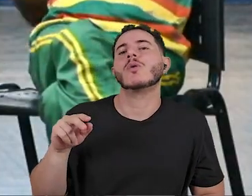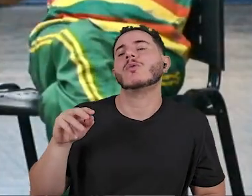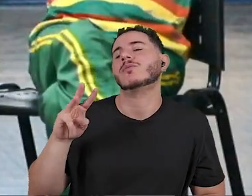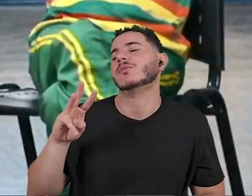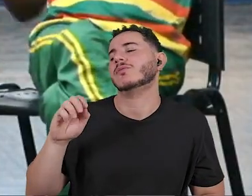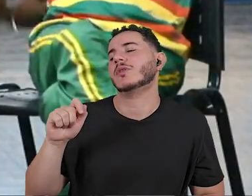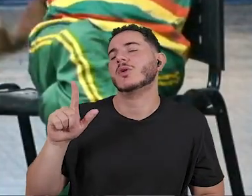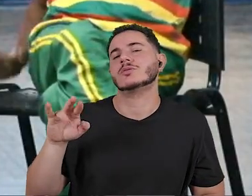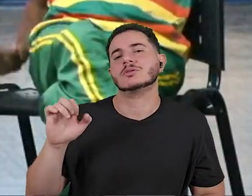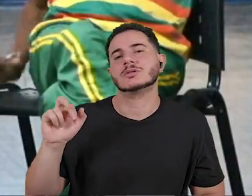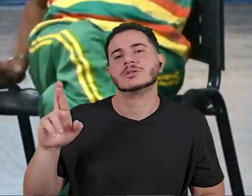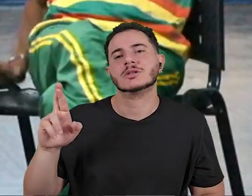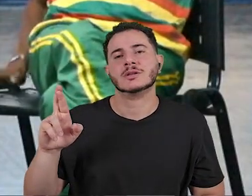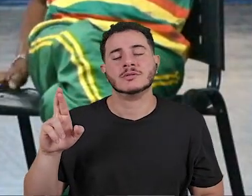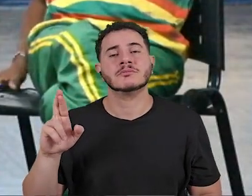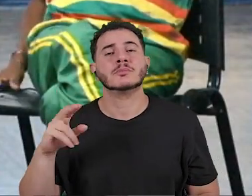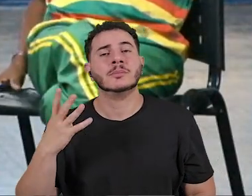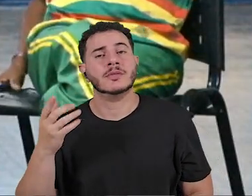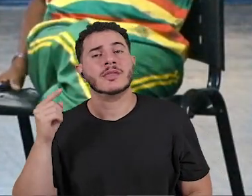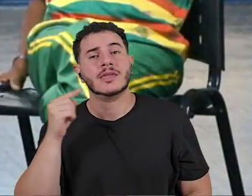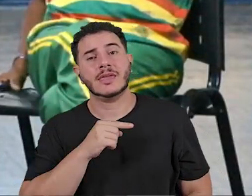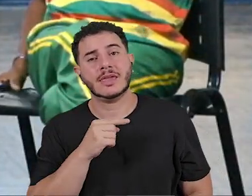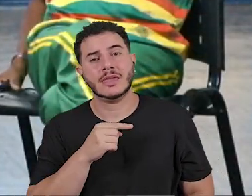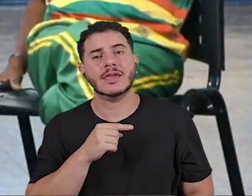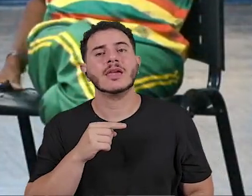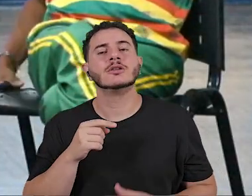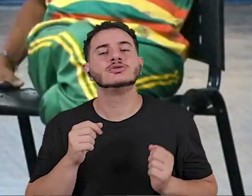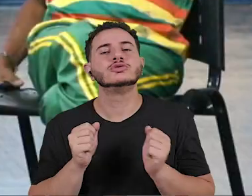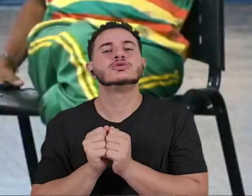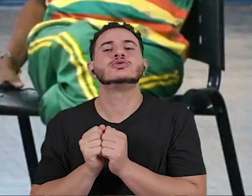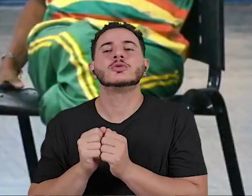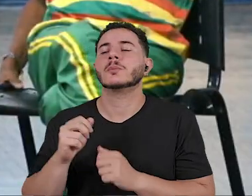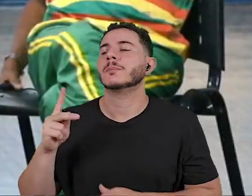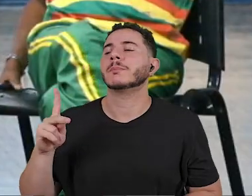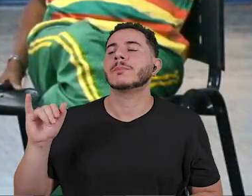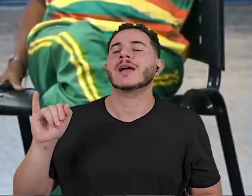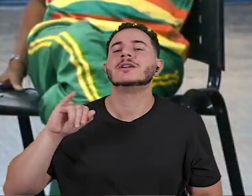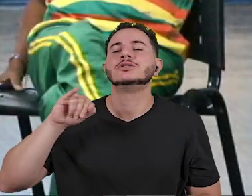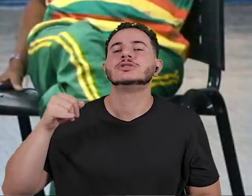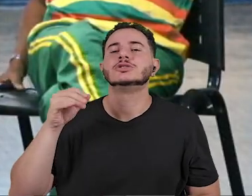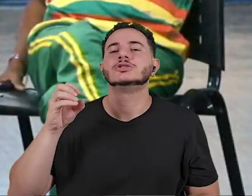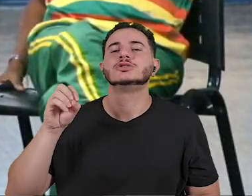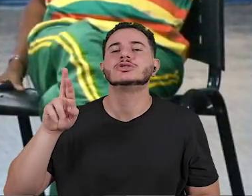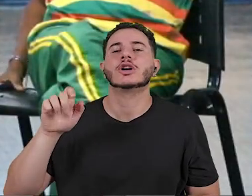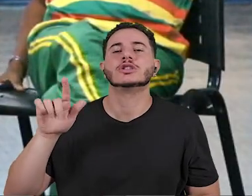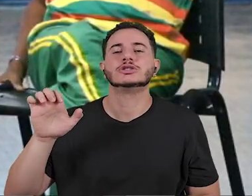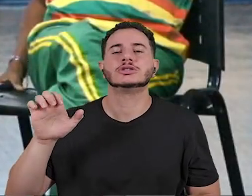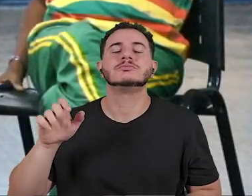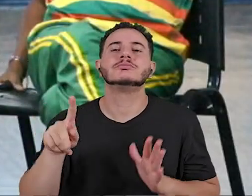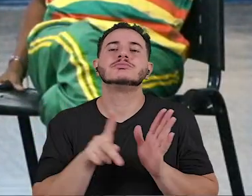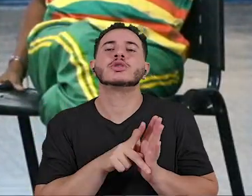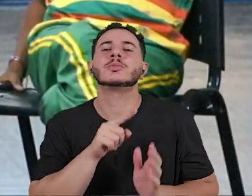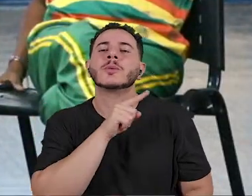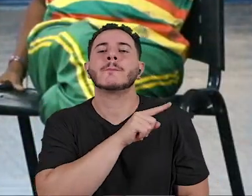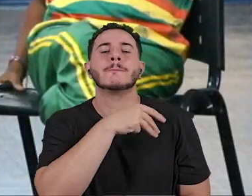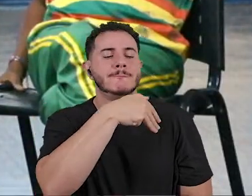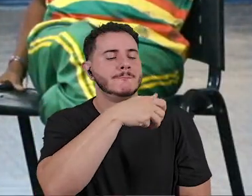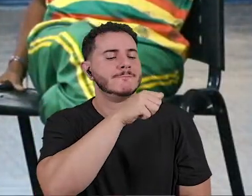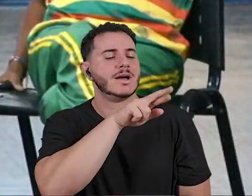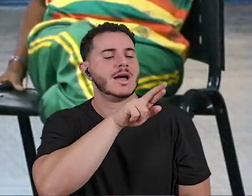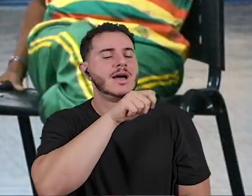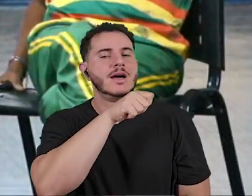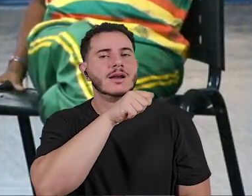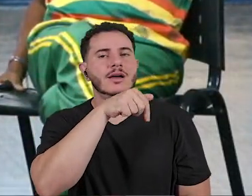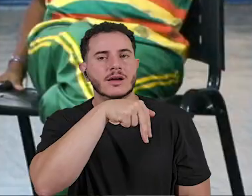o pai Jorge, né, lá de Maranguape. Então, todo o processo que nós